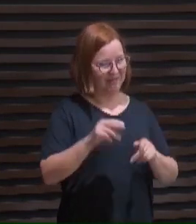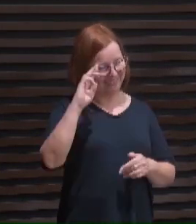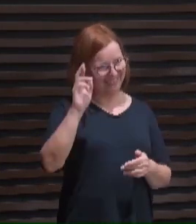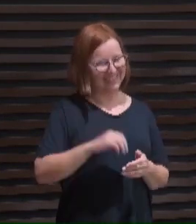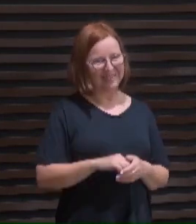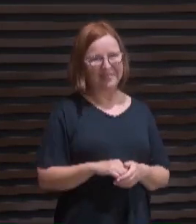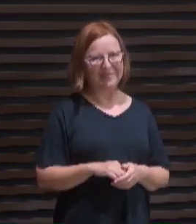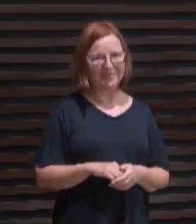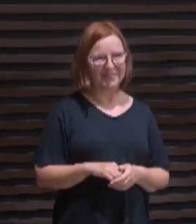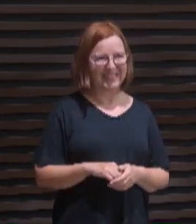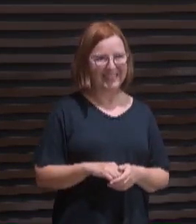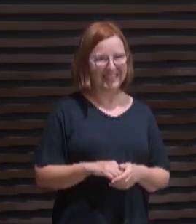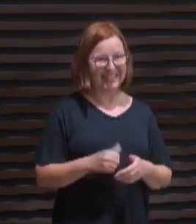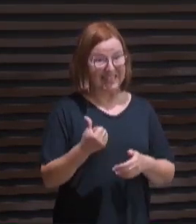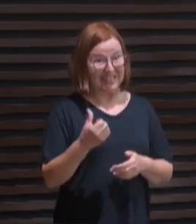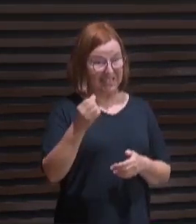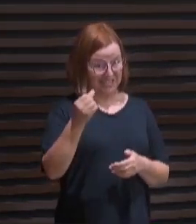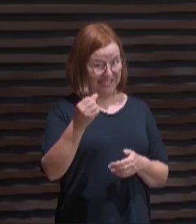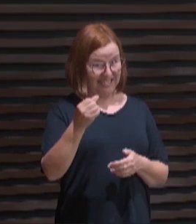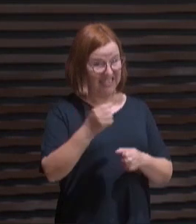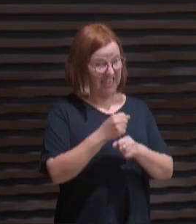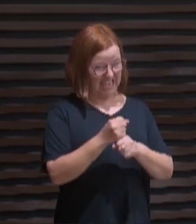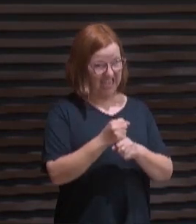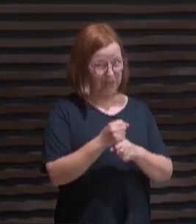16 anos de jejum, tem direito.